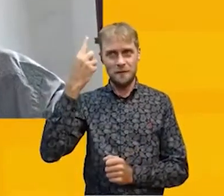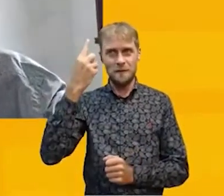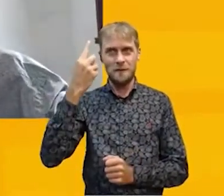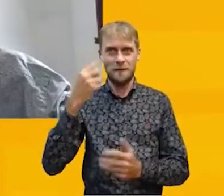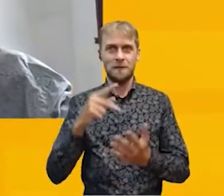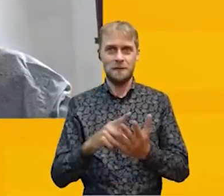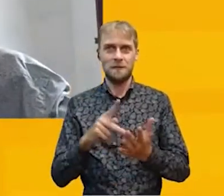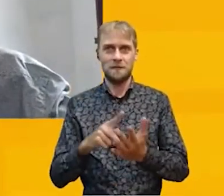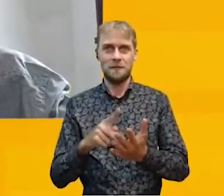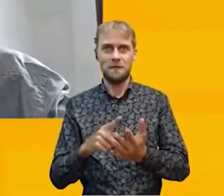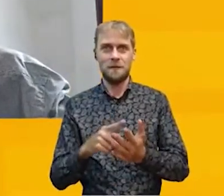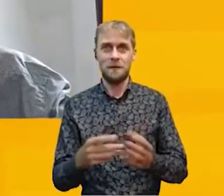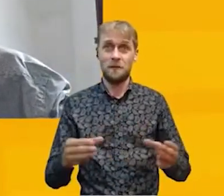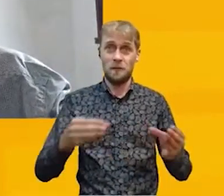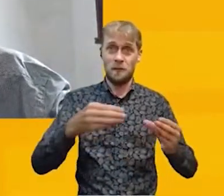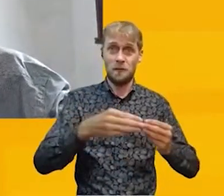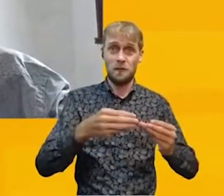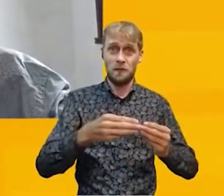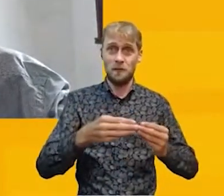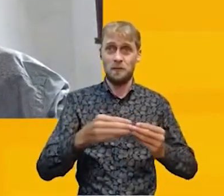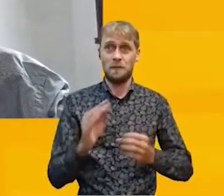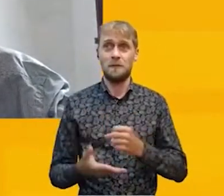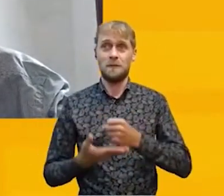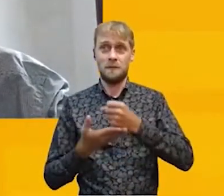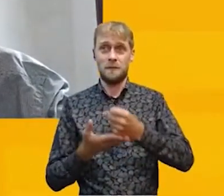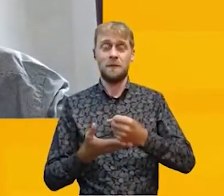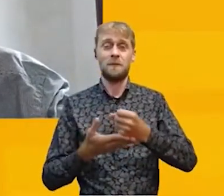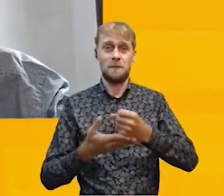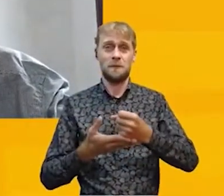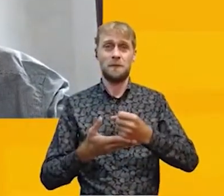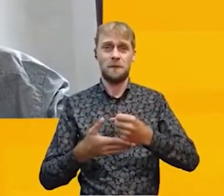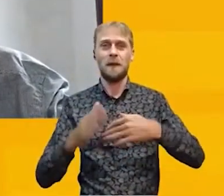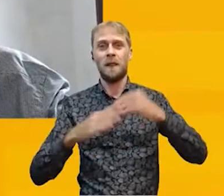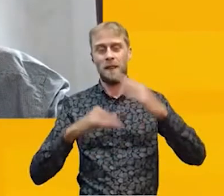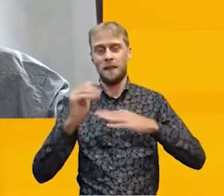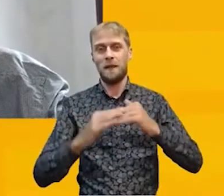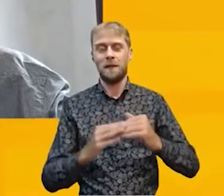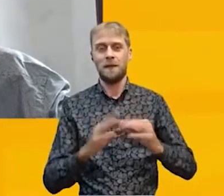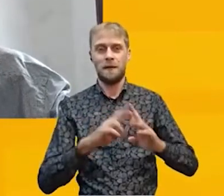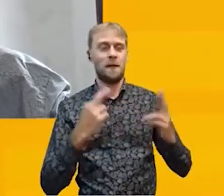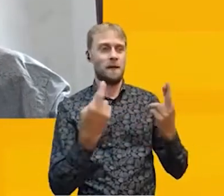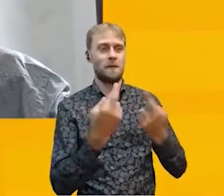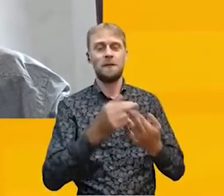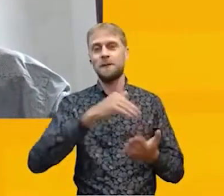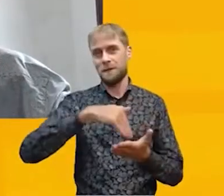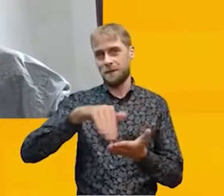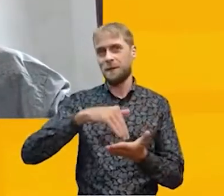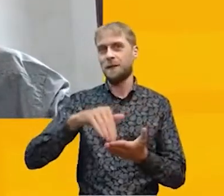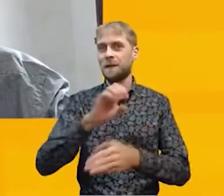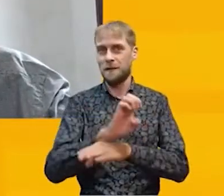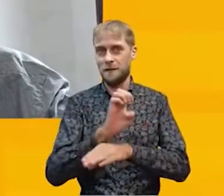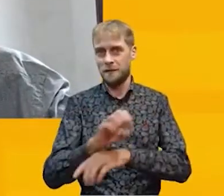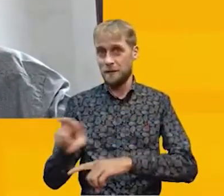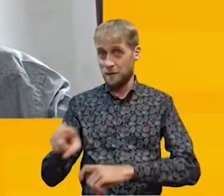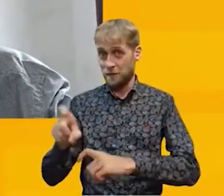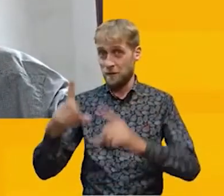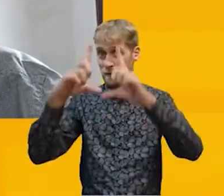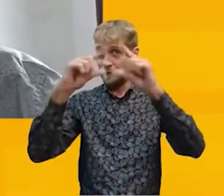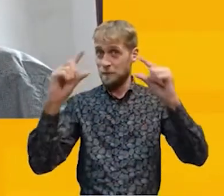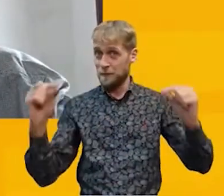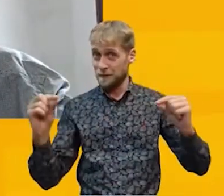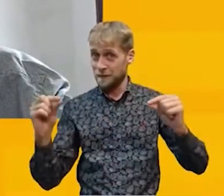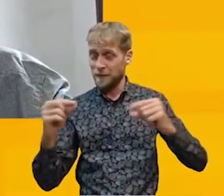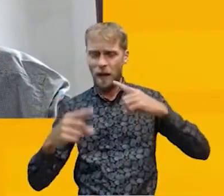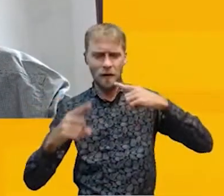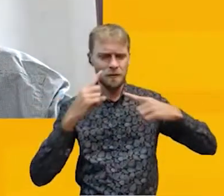questão do grupo de cooperação técnica, né? No encontro de secretários estaduais de agricultura em Brasília, nós